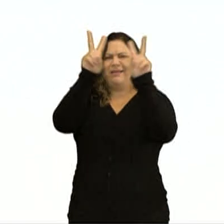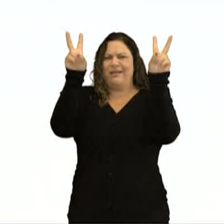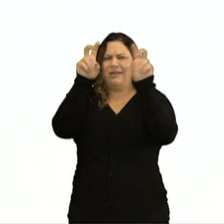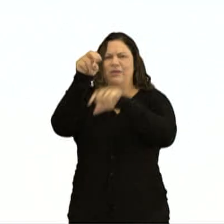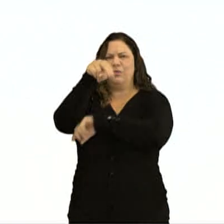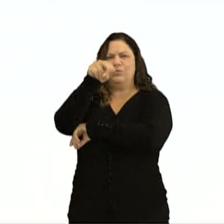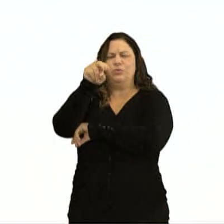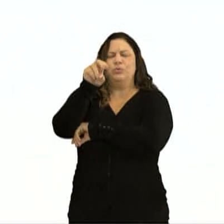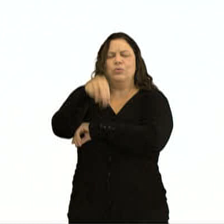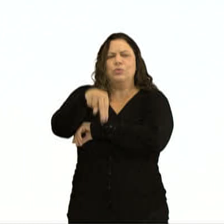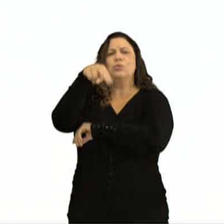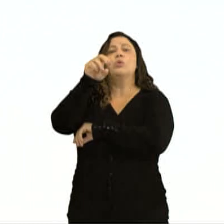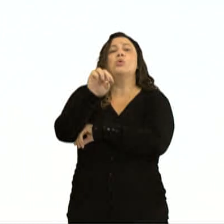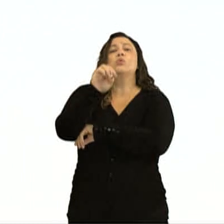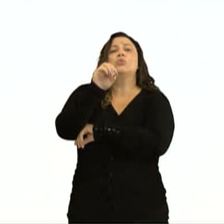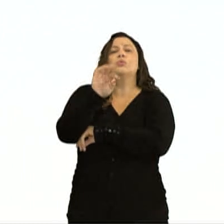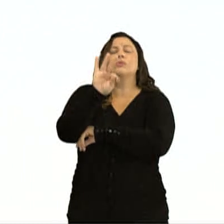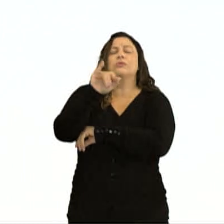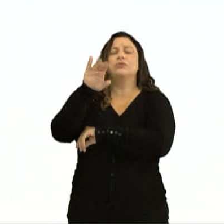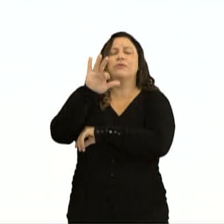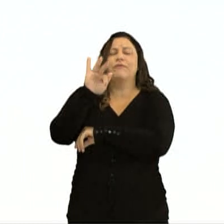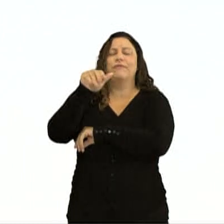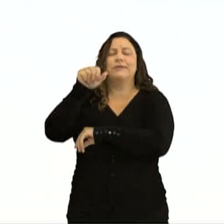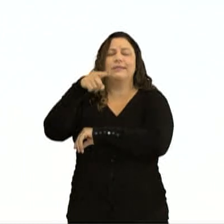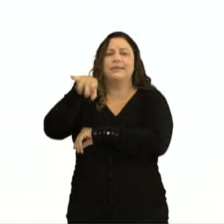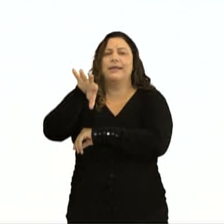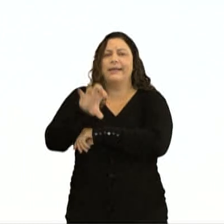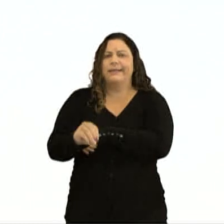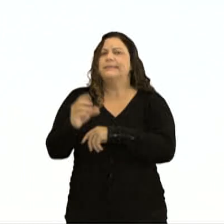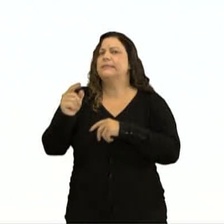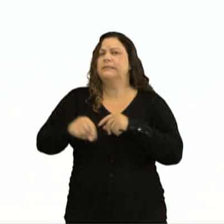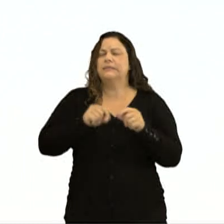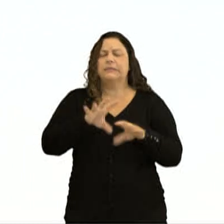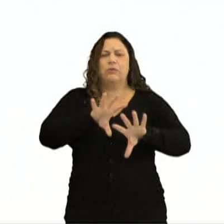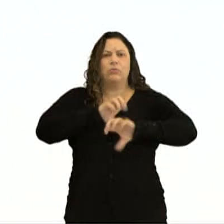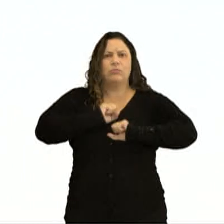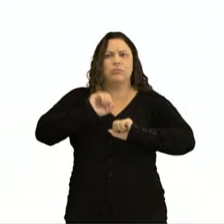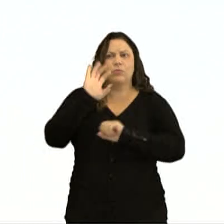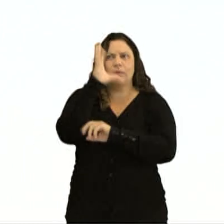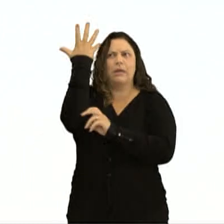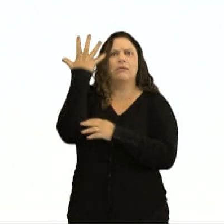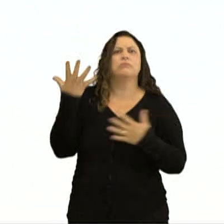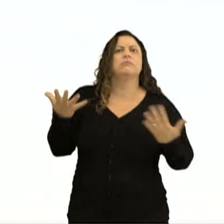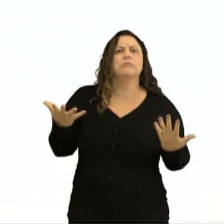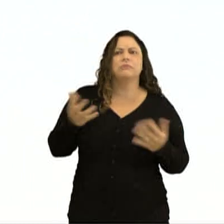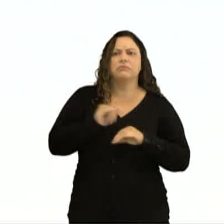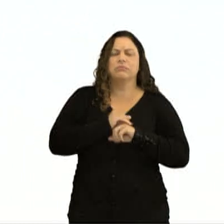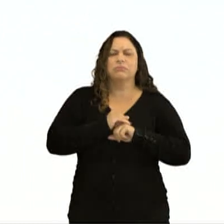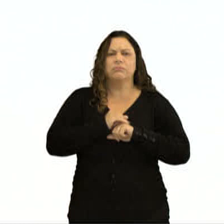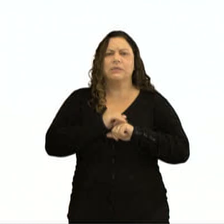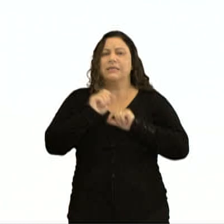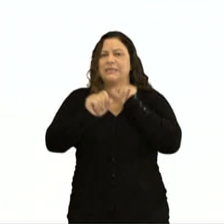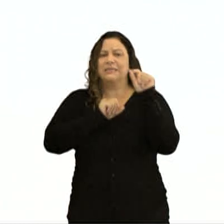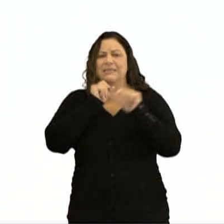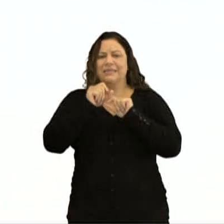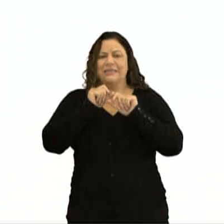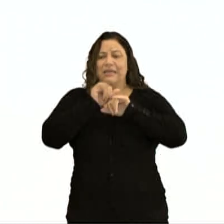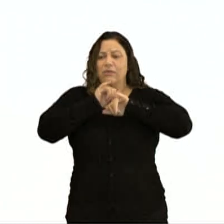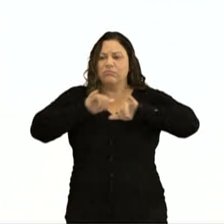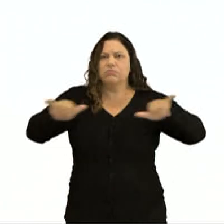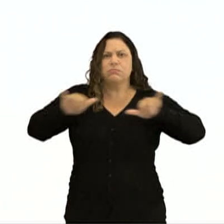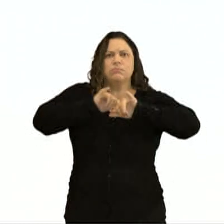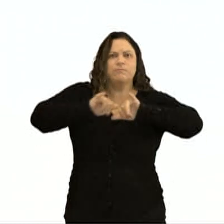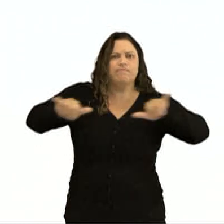isso? Quer dizer que a febre tifoide é uma doença que, quando ela acontece, nós temos que comunicar às